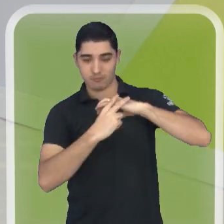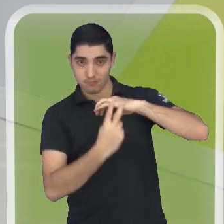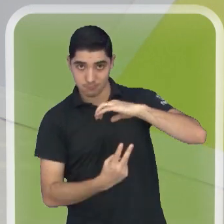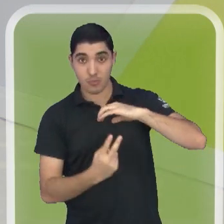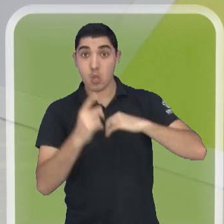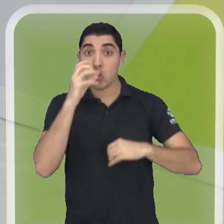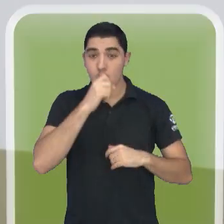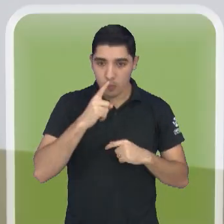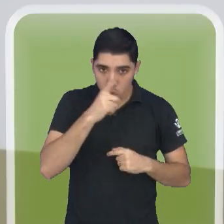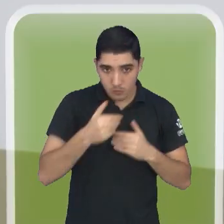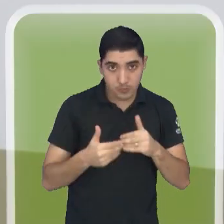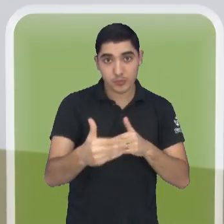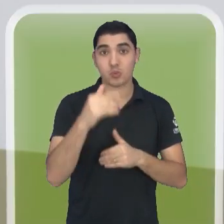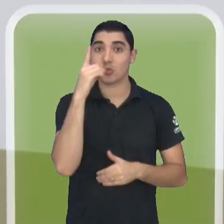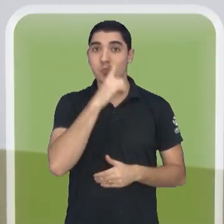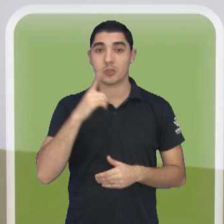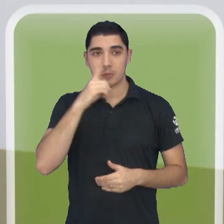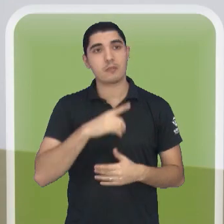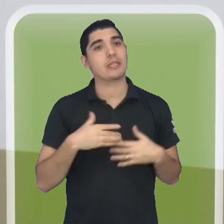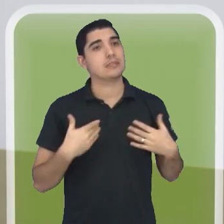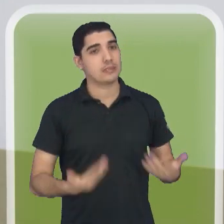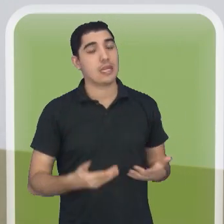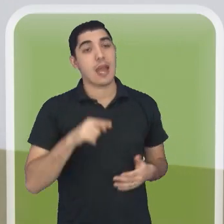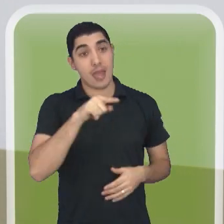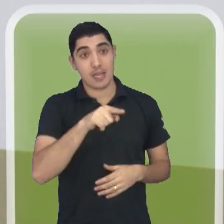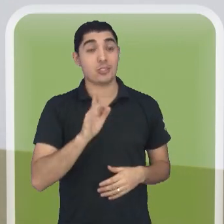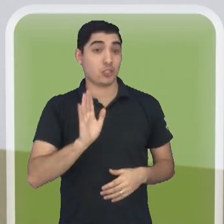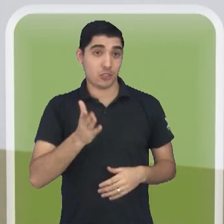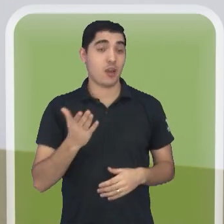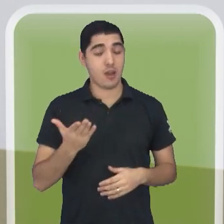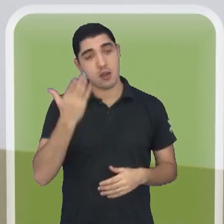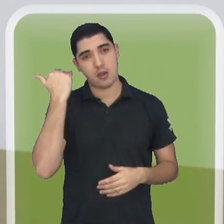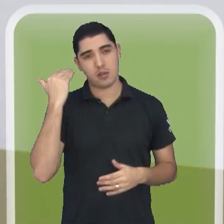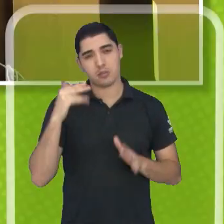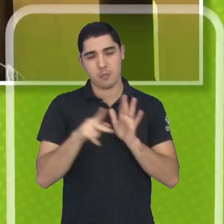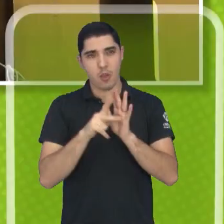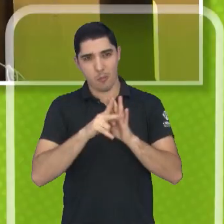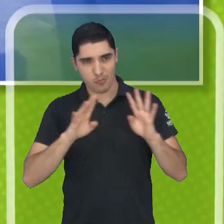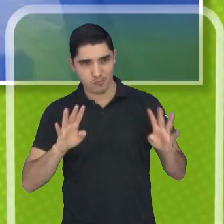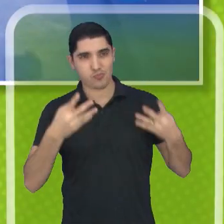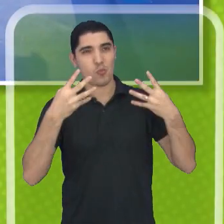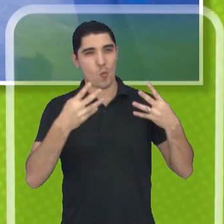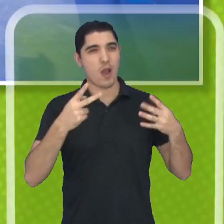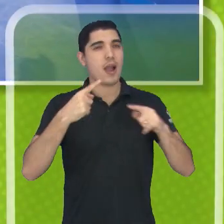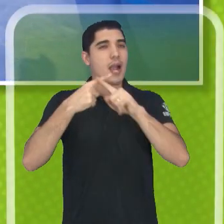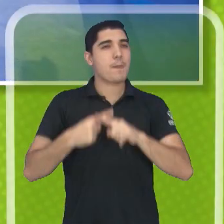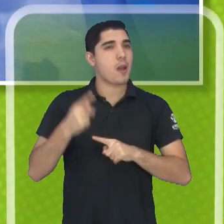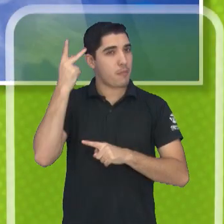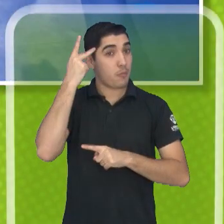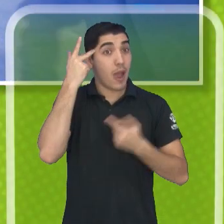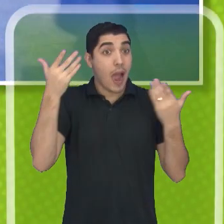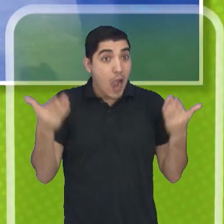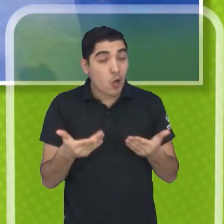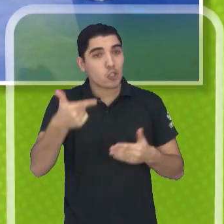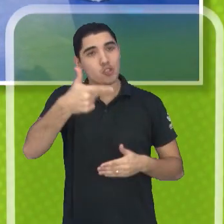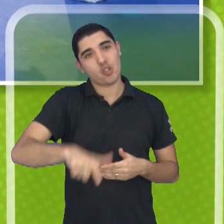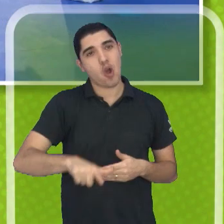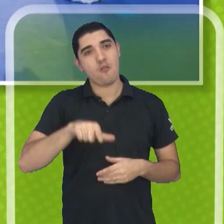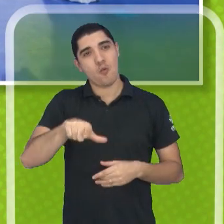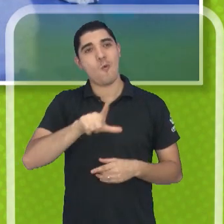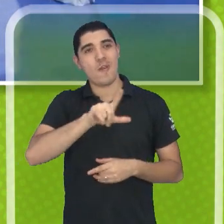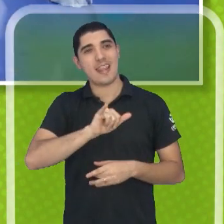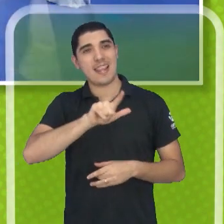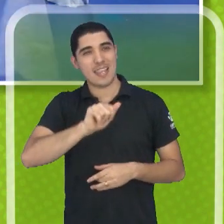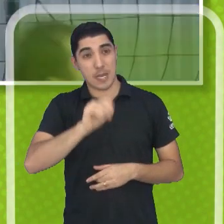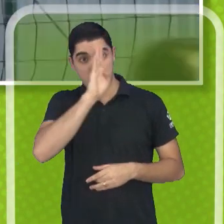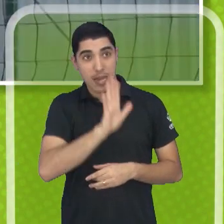domingo, Brunão. É um confronto aí que já aconteceu nas quartas de final do Campeonato Paulista, volta a acontecer, né? Da vez do Paulista o